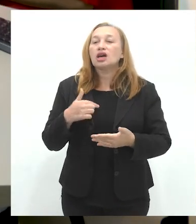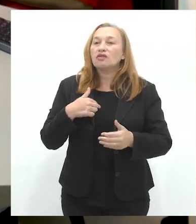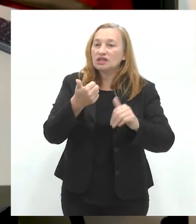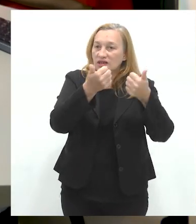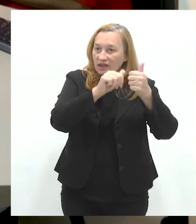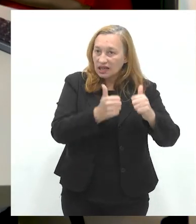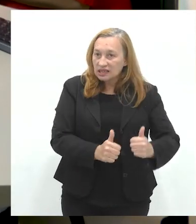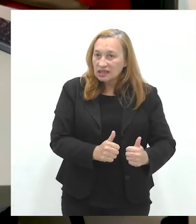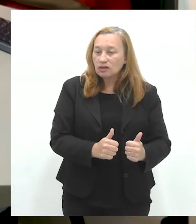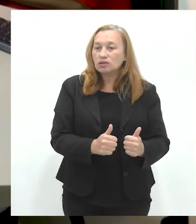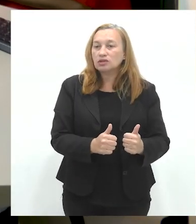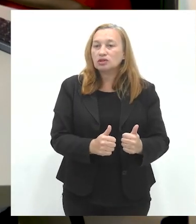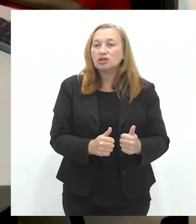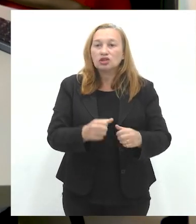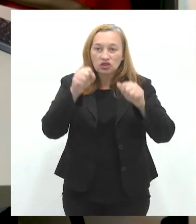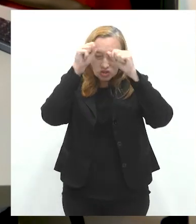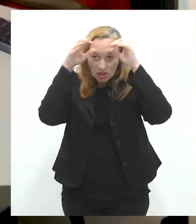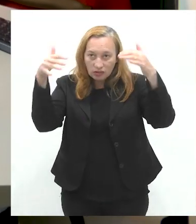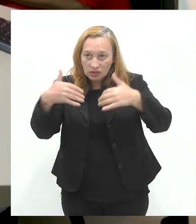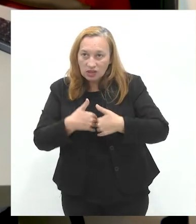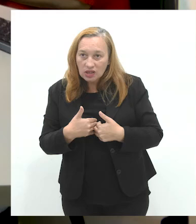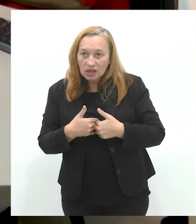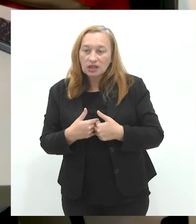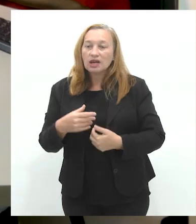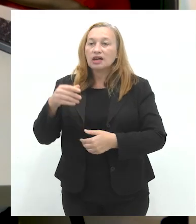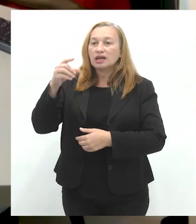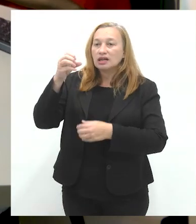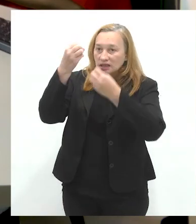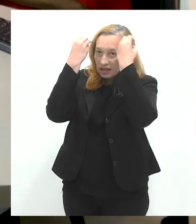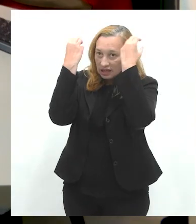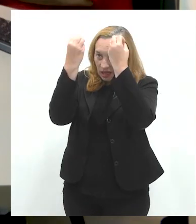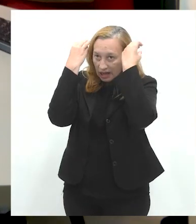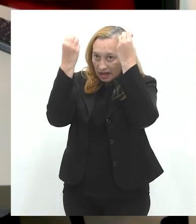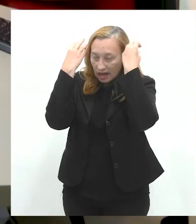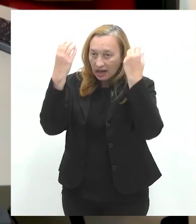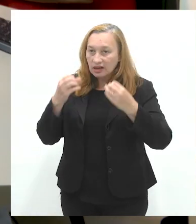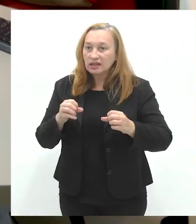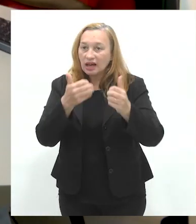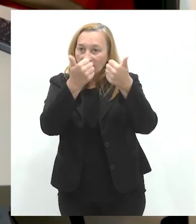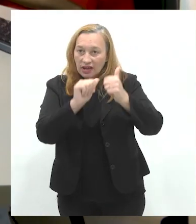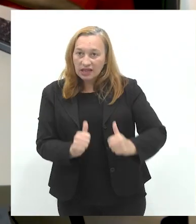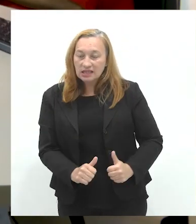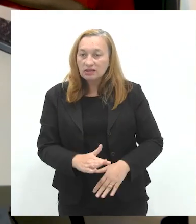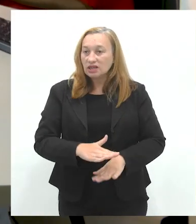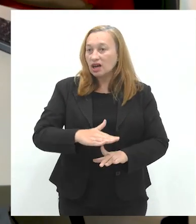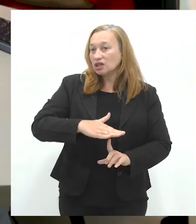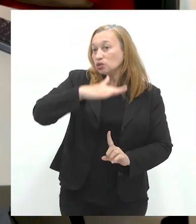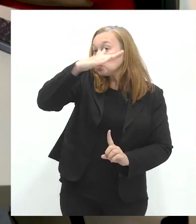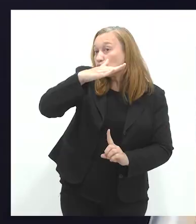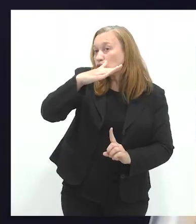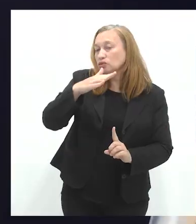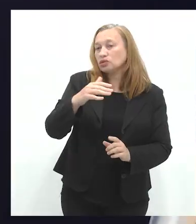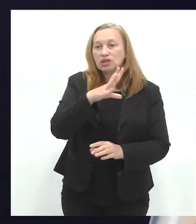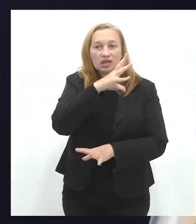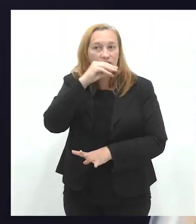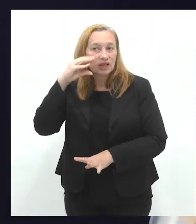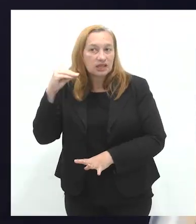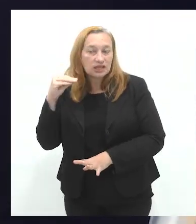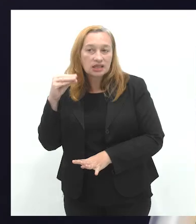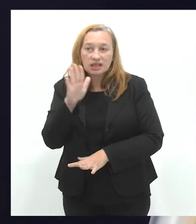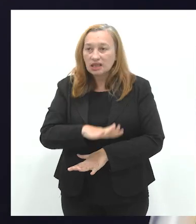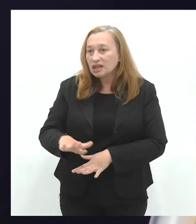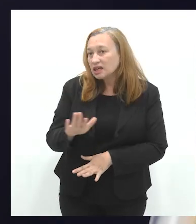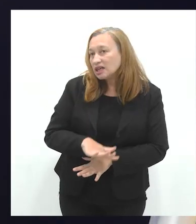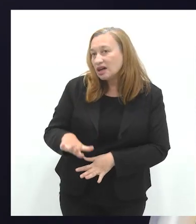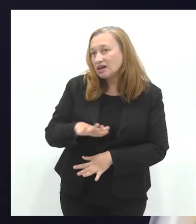atendo, eu faço avaliação de autismo, faço avaliação de TDAH, faço avaliação em adultos, em